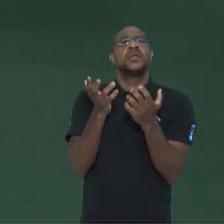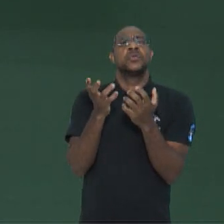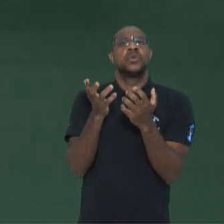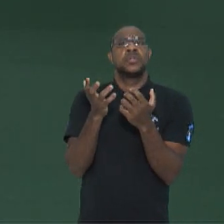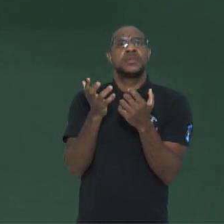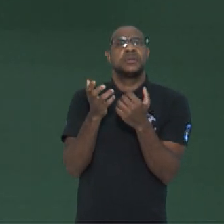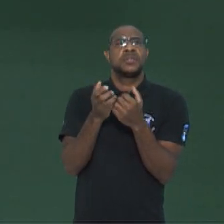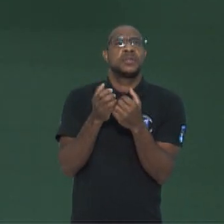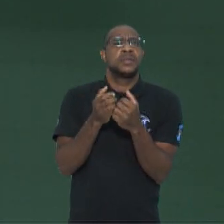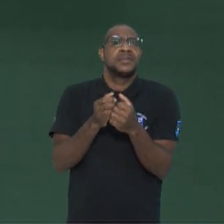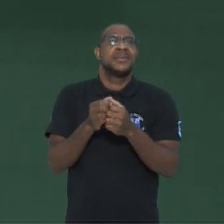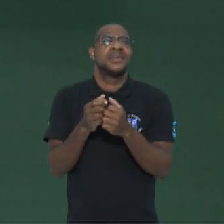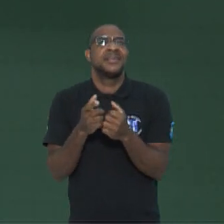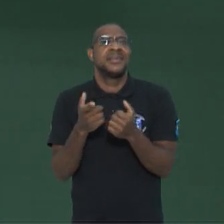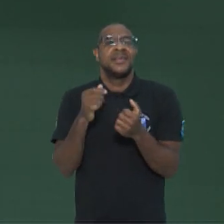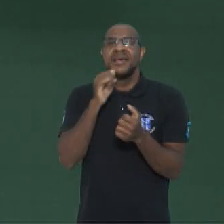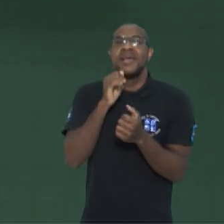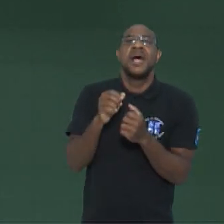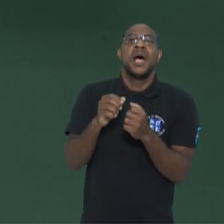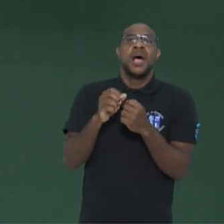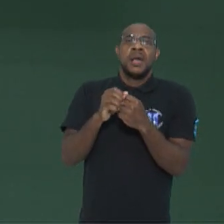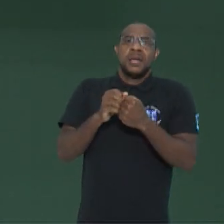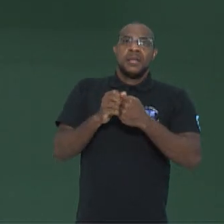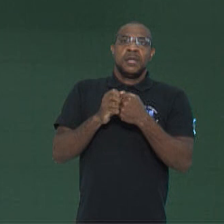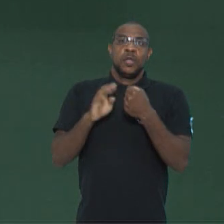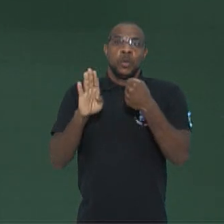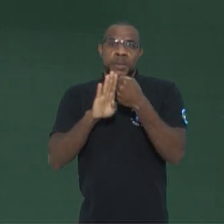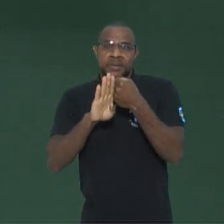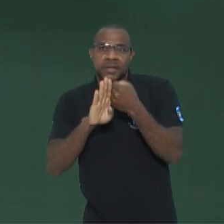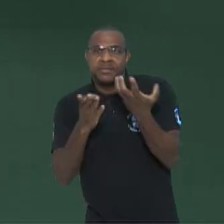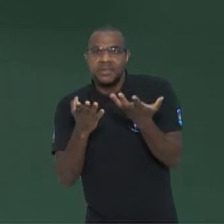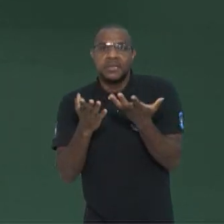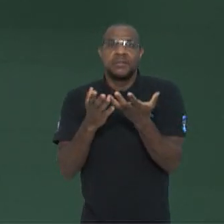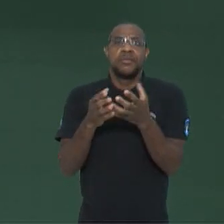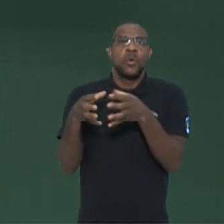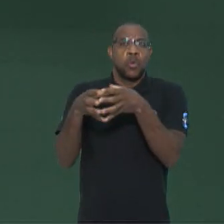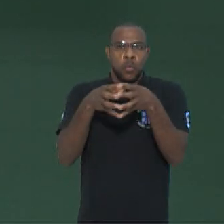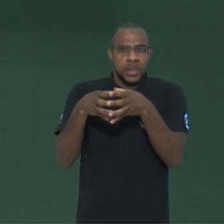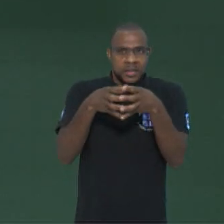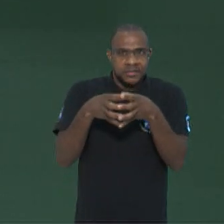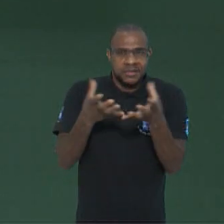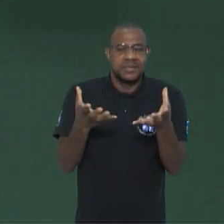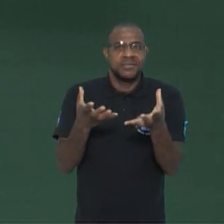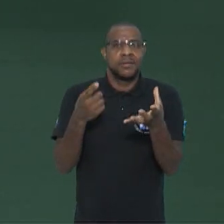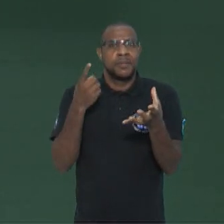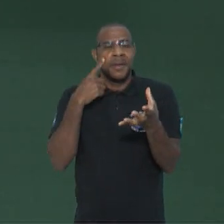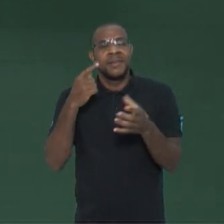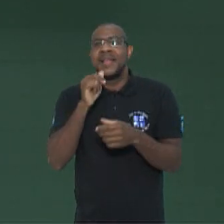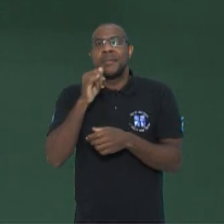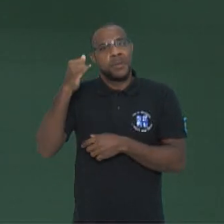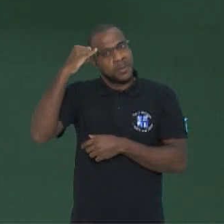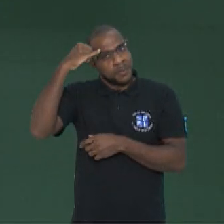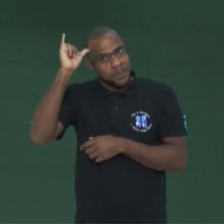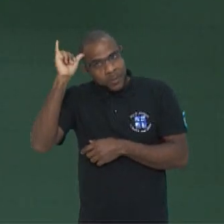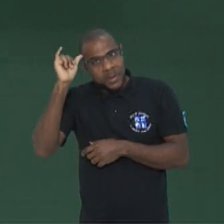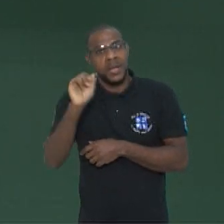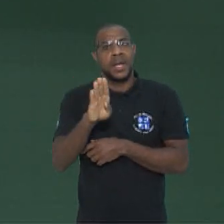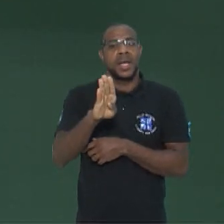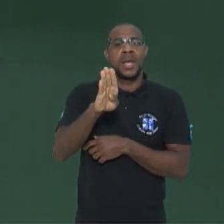coletivos, quando eu uso boiada, por exemplo, para me referir a vários bois, né? Eu